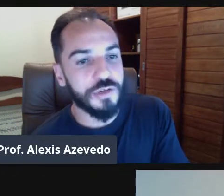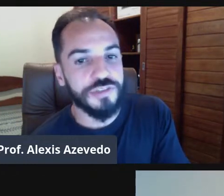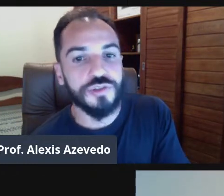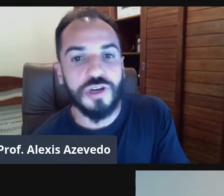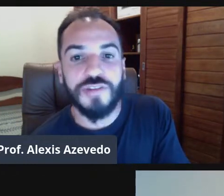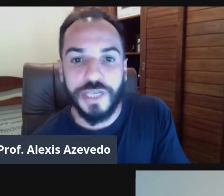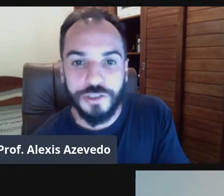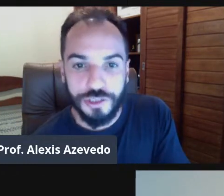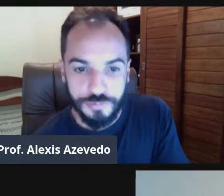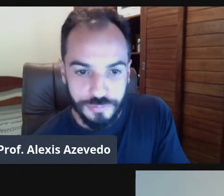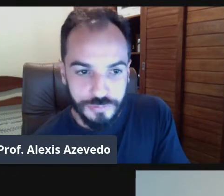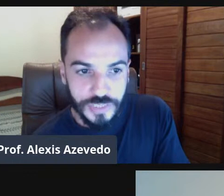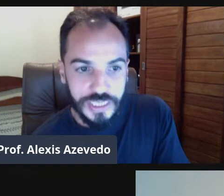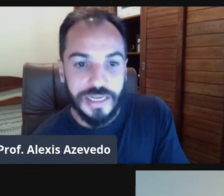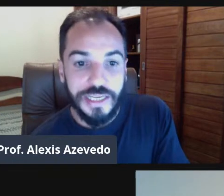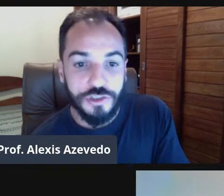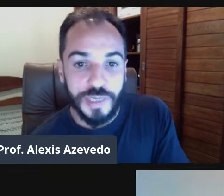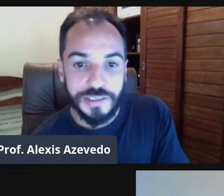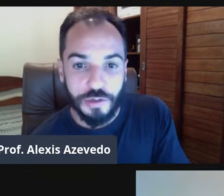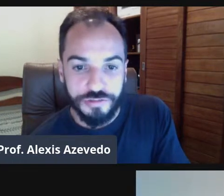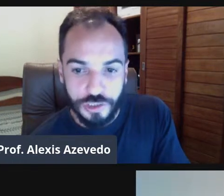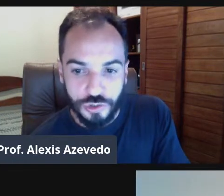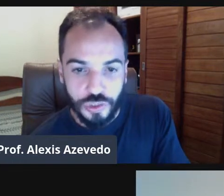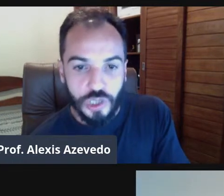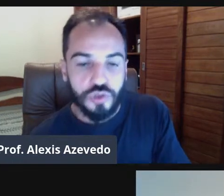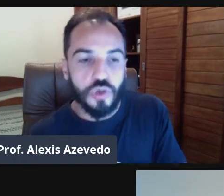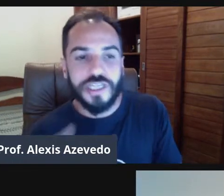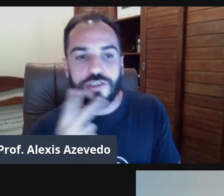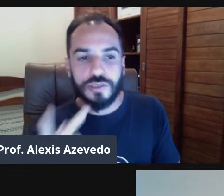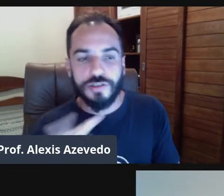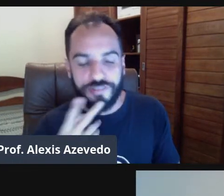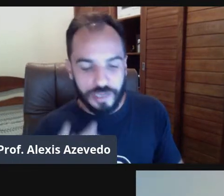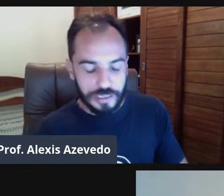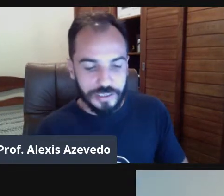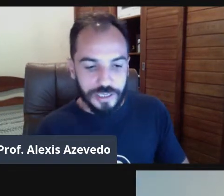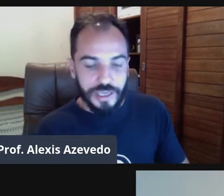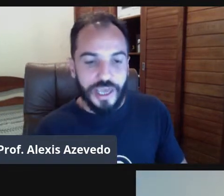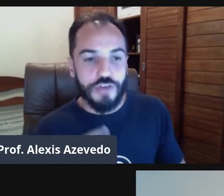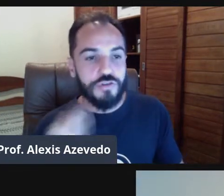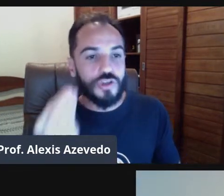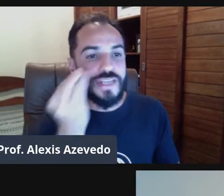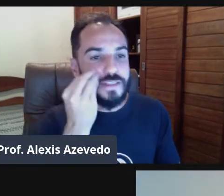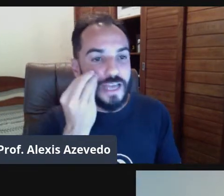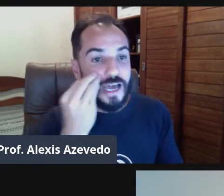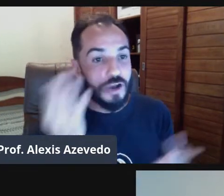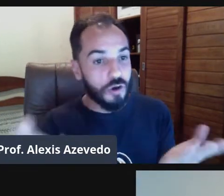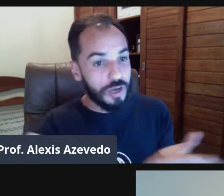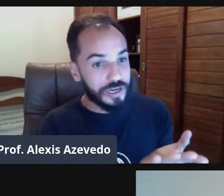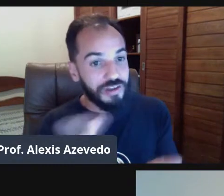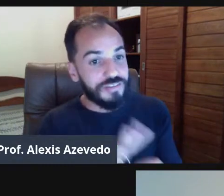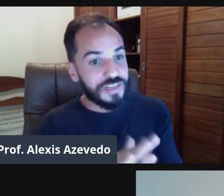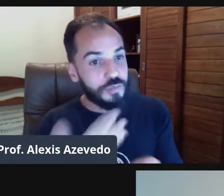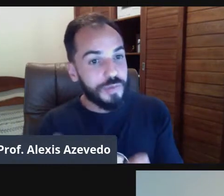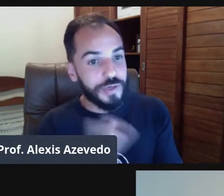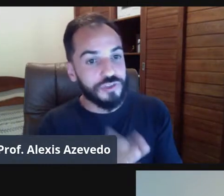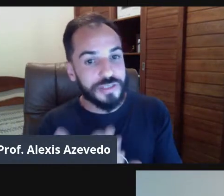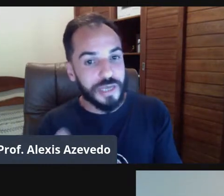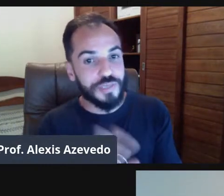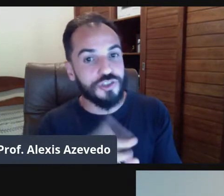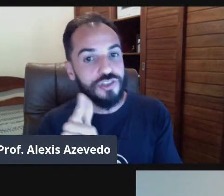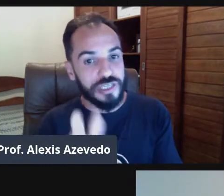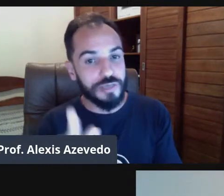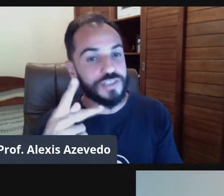vou passar o vídeo novamente, e além de passar o vídeo, toda a nossa fala, eu vou tentar agora fazer o papel